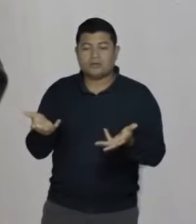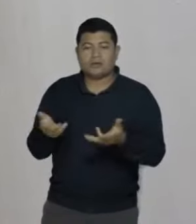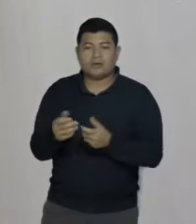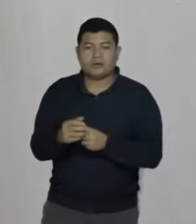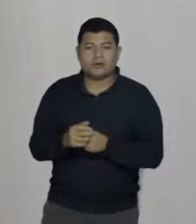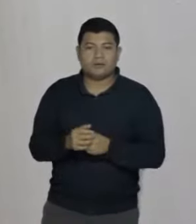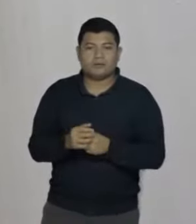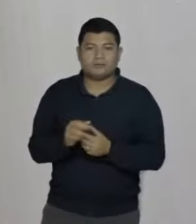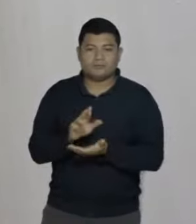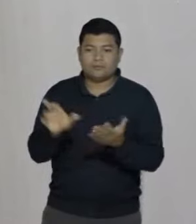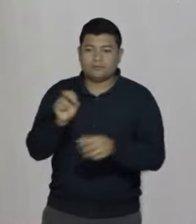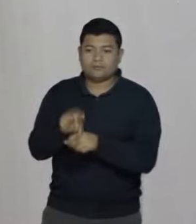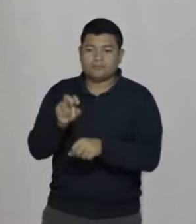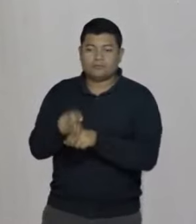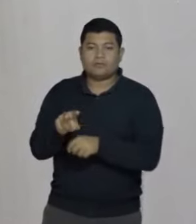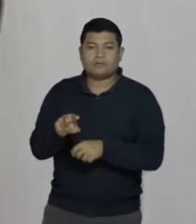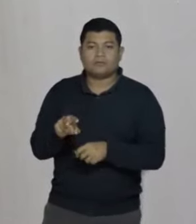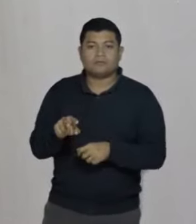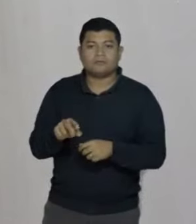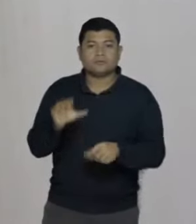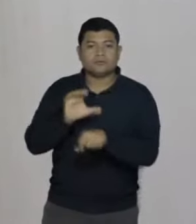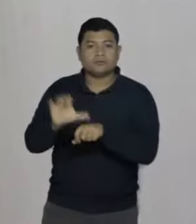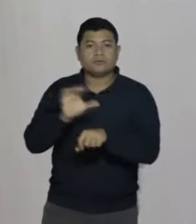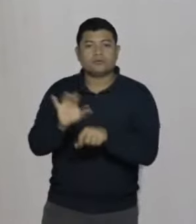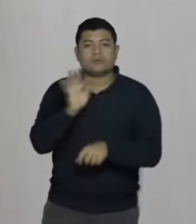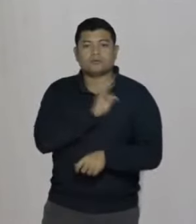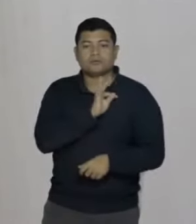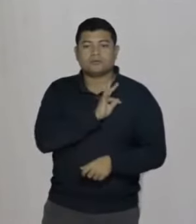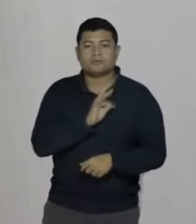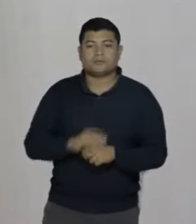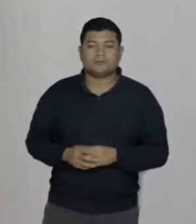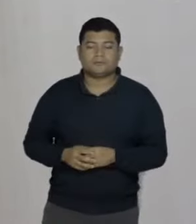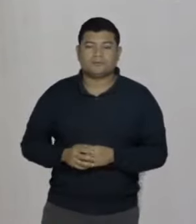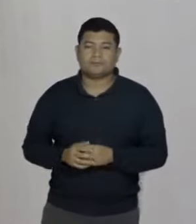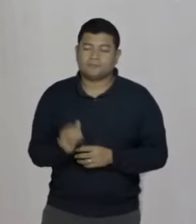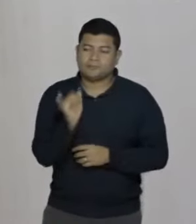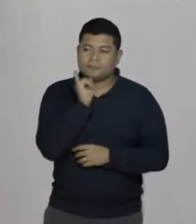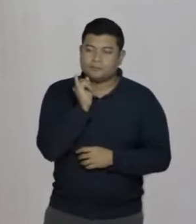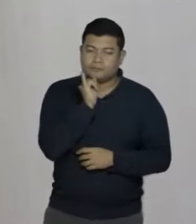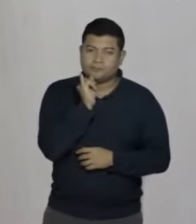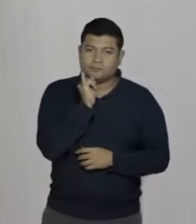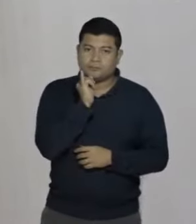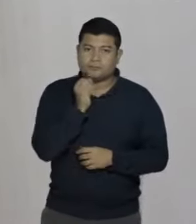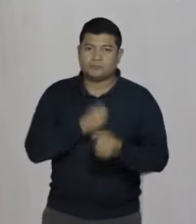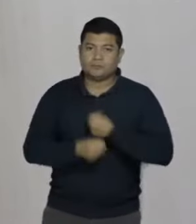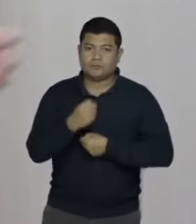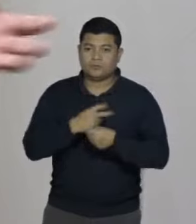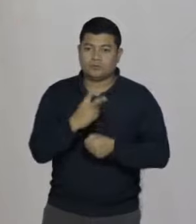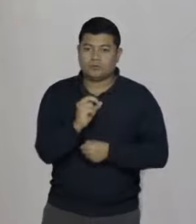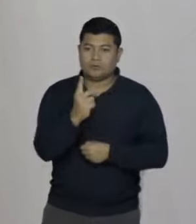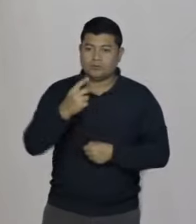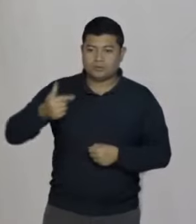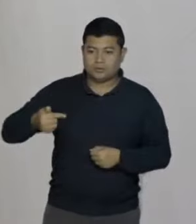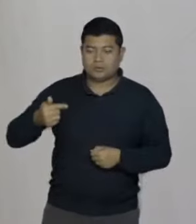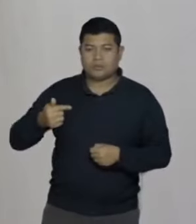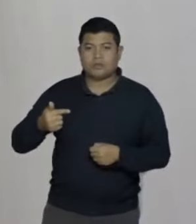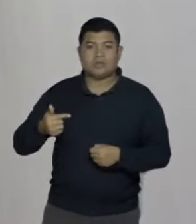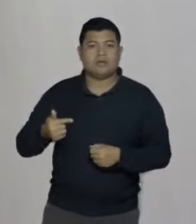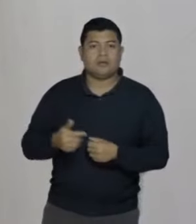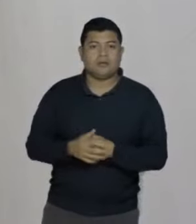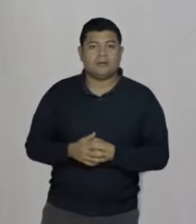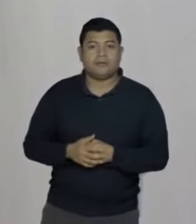do ano que vem a exemplo do que vem ocorrendo o presidente Deputado Padre Pedro desde 2017 de forma interrupta